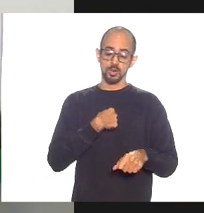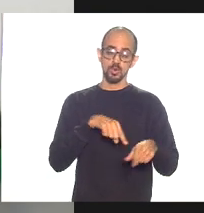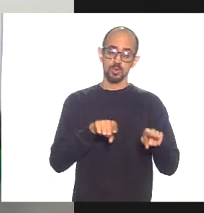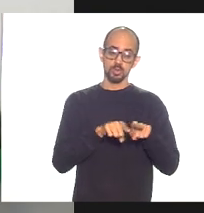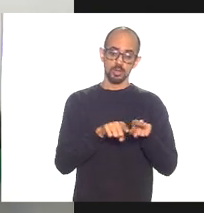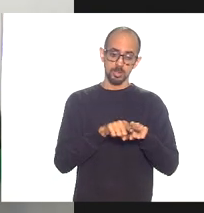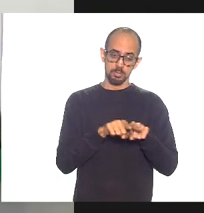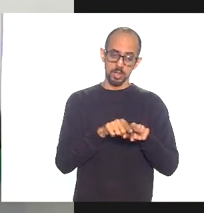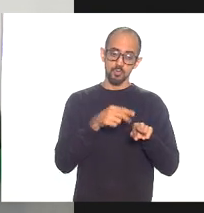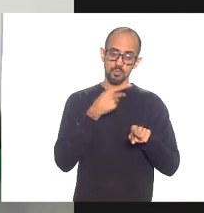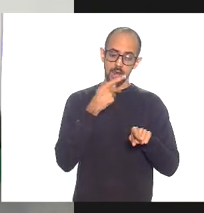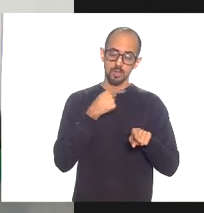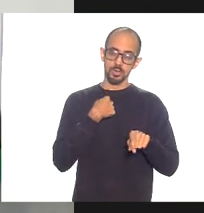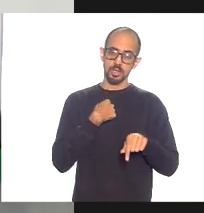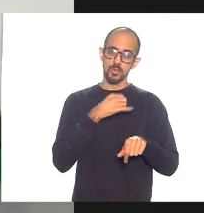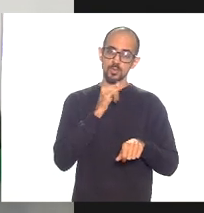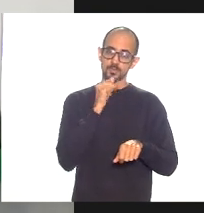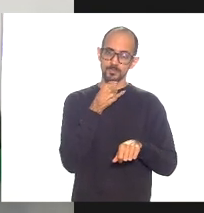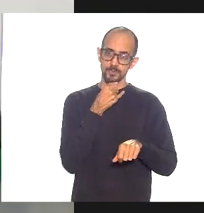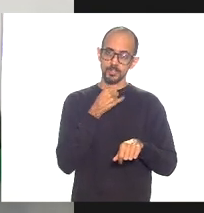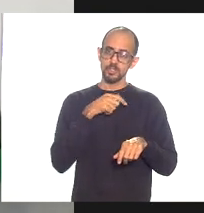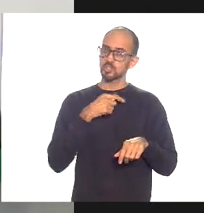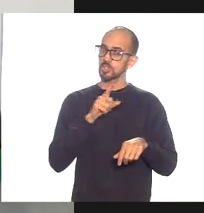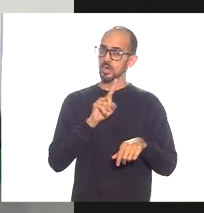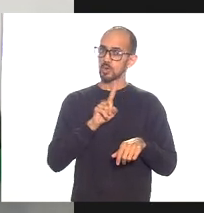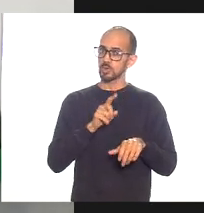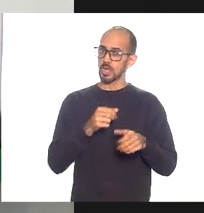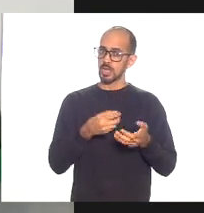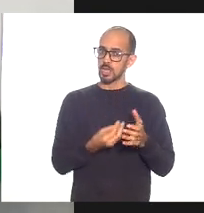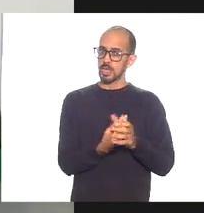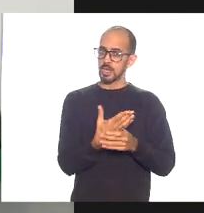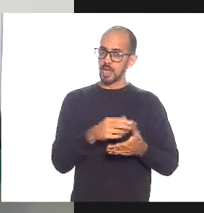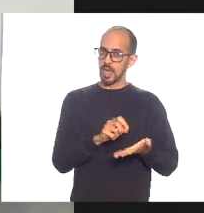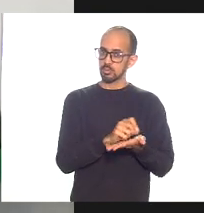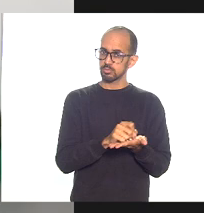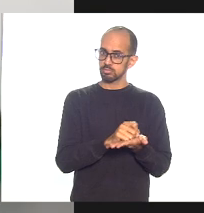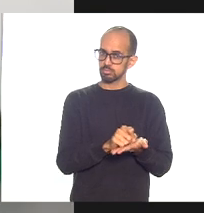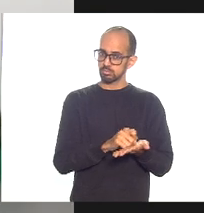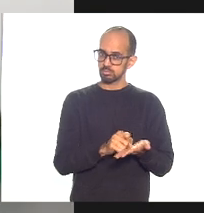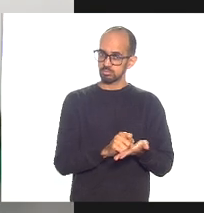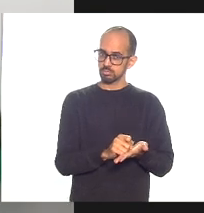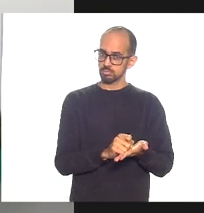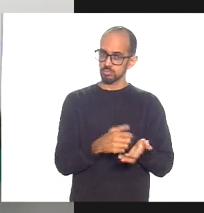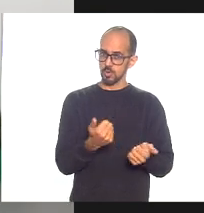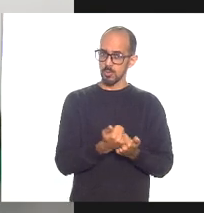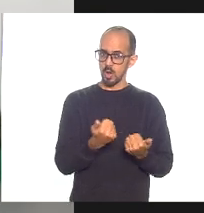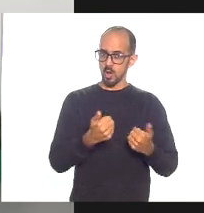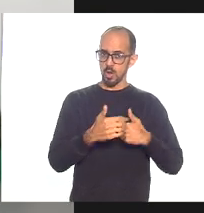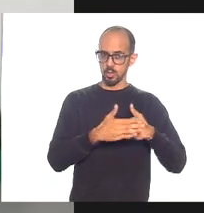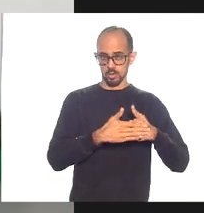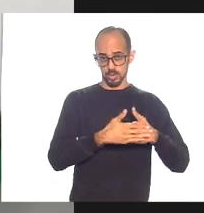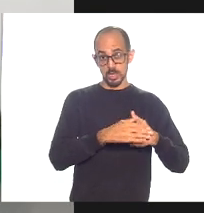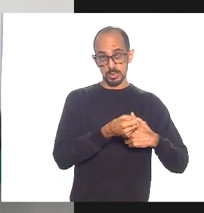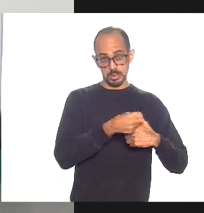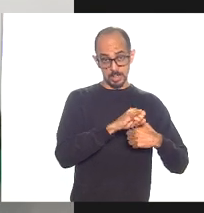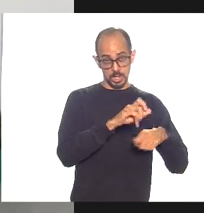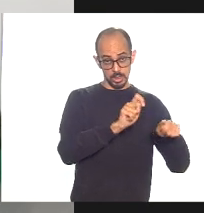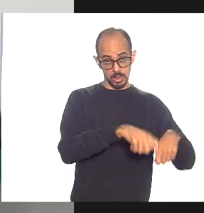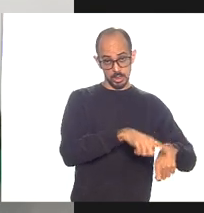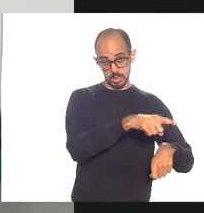meu lamento em não ter constituído aí nas coautorias desse projeto, mas se ainda